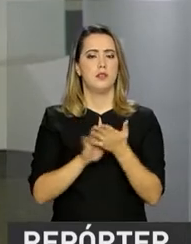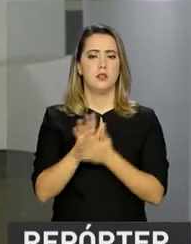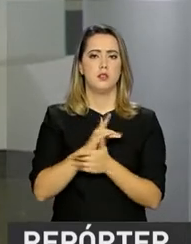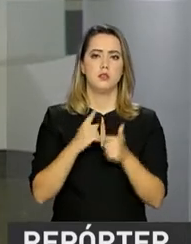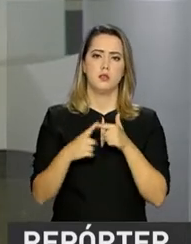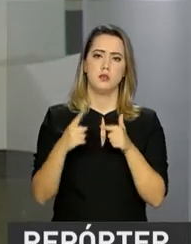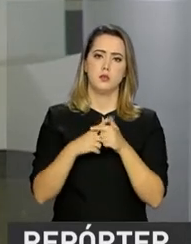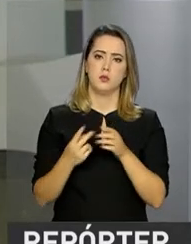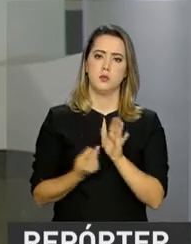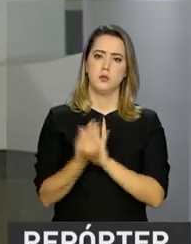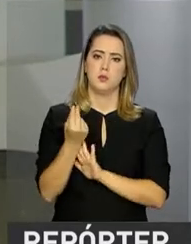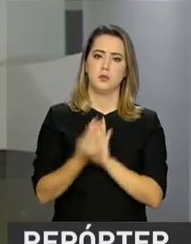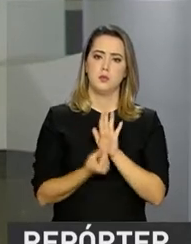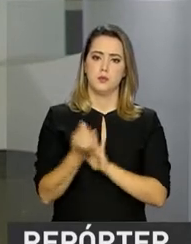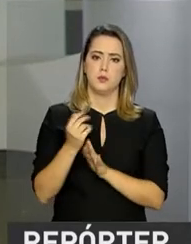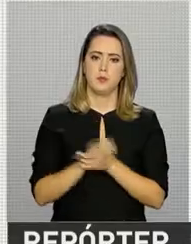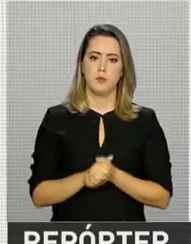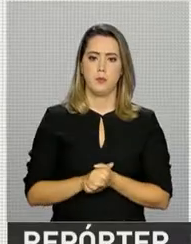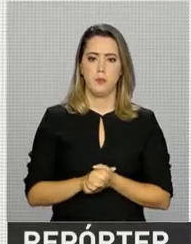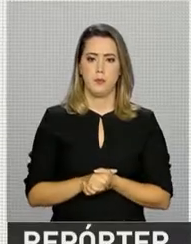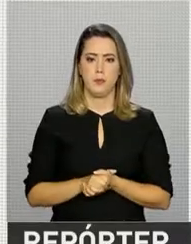problemas com o orçamento.